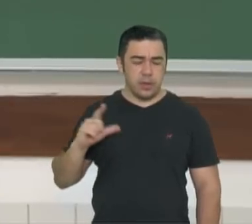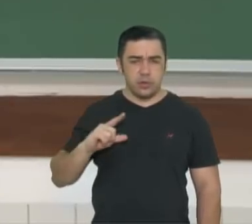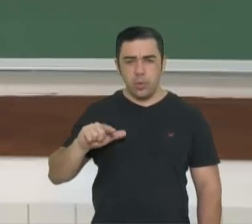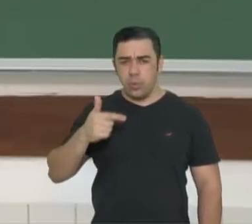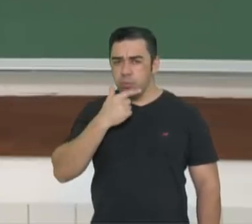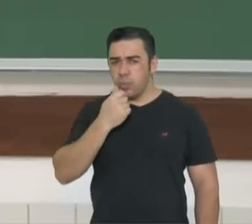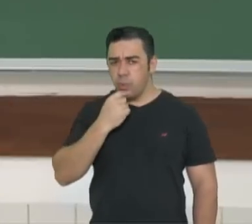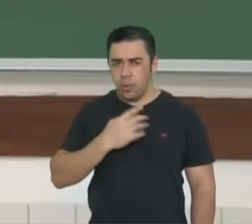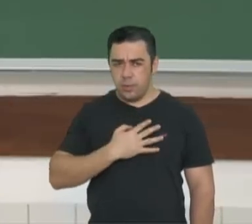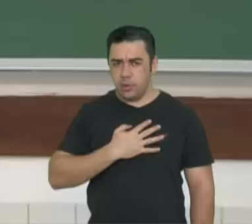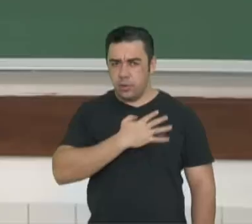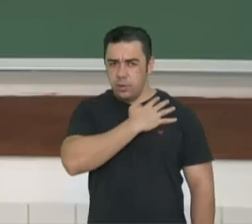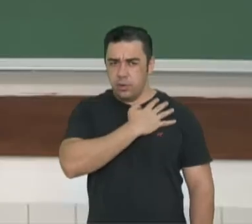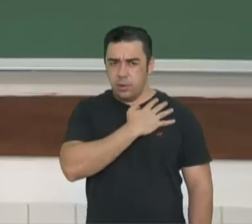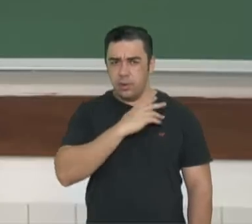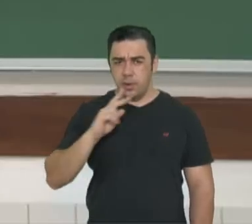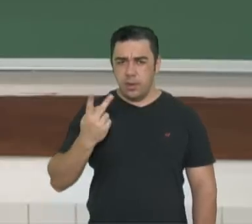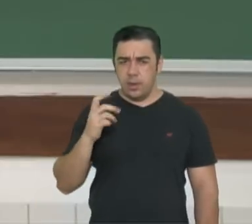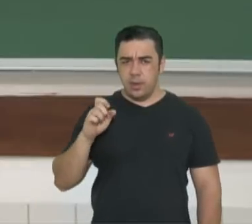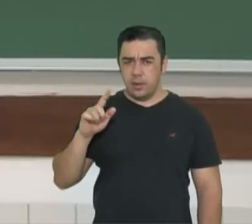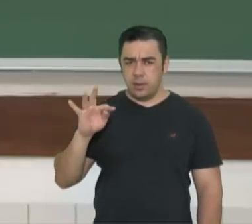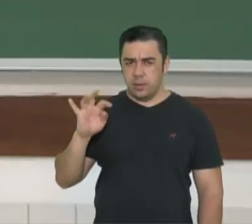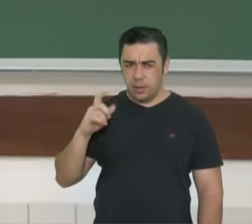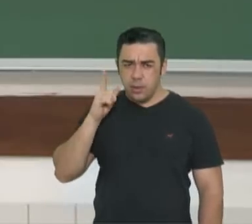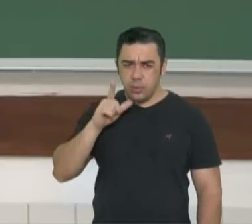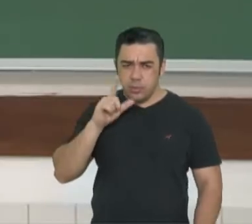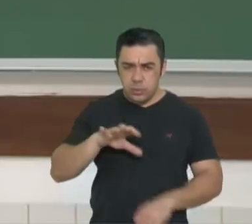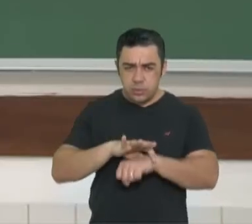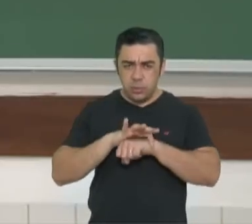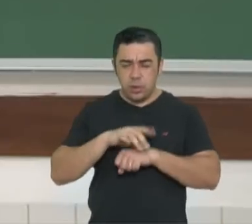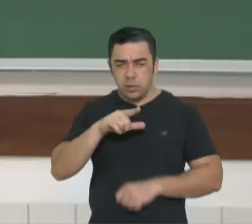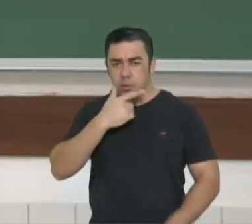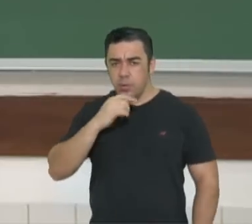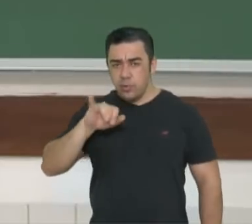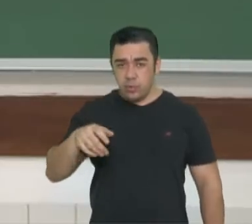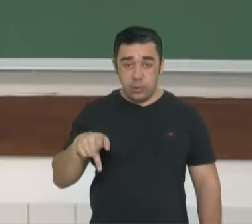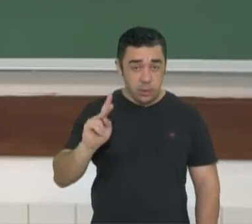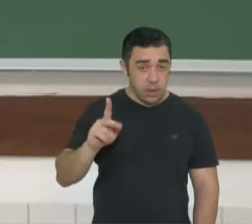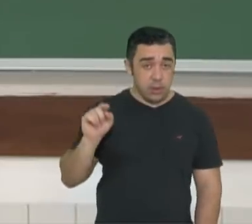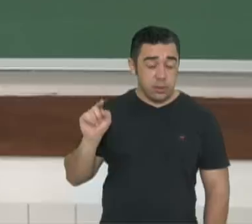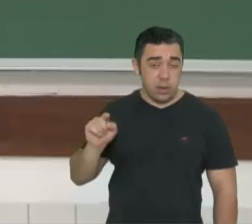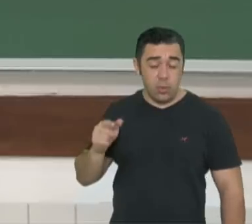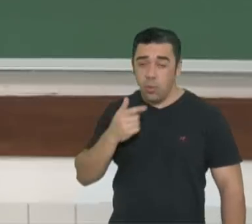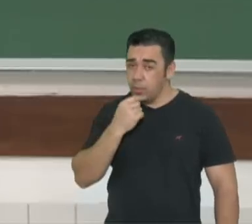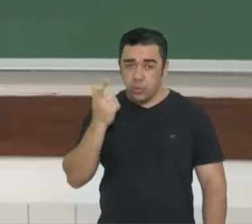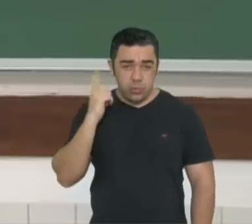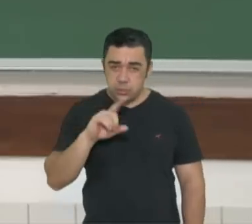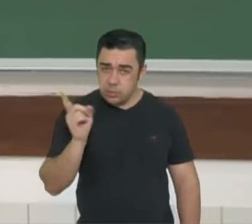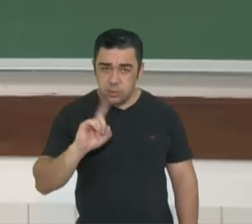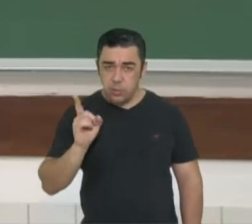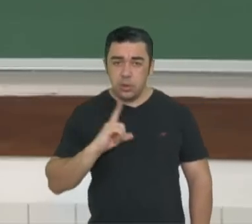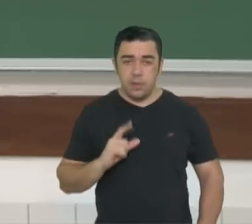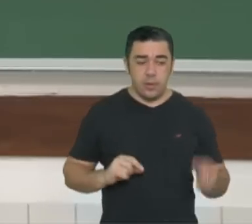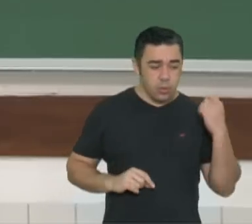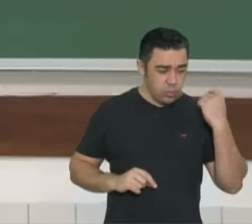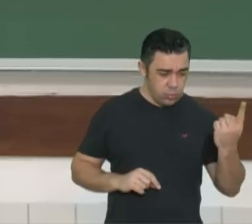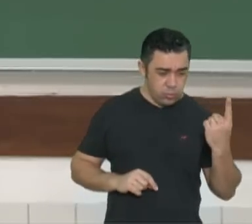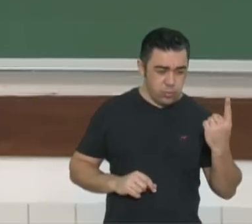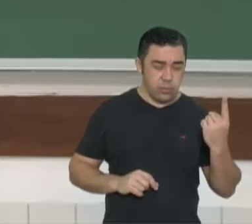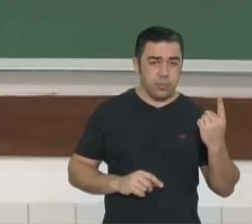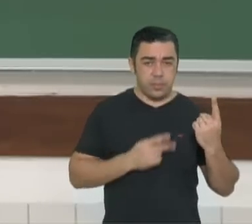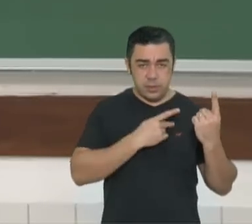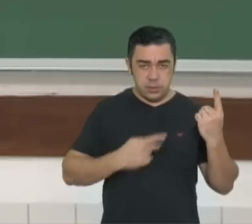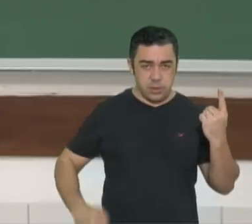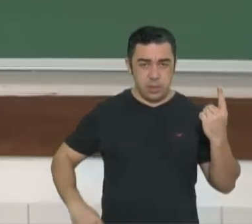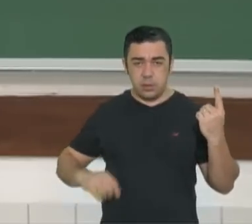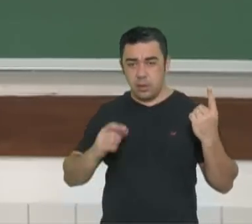que tinha garantido a posse do Juscelino, que a gente falou na outra aula. Ele não venceu. Então, venceu um candidato de cada lado. Então, a